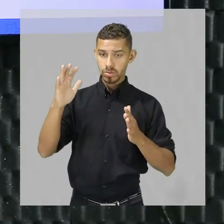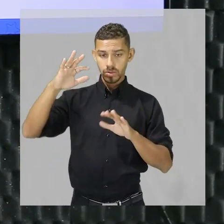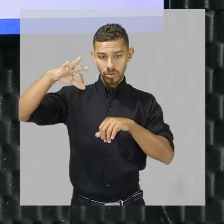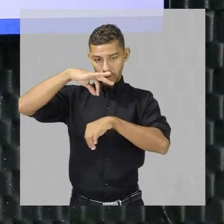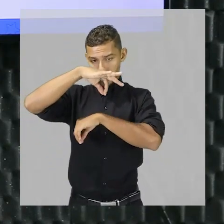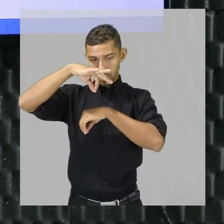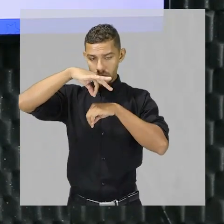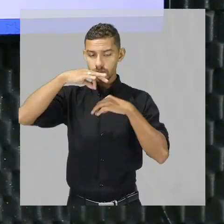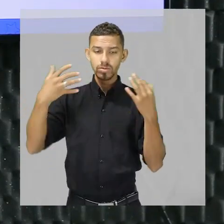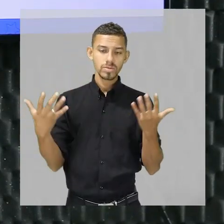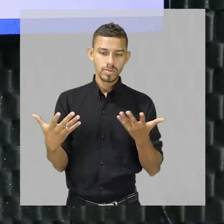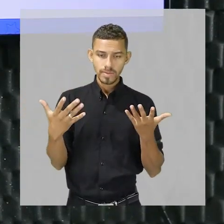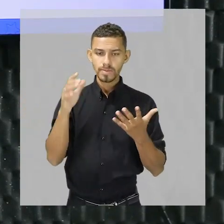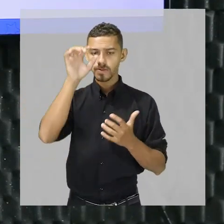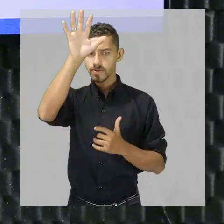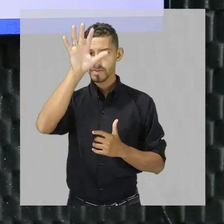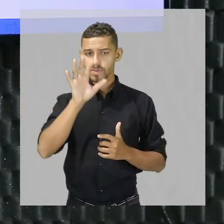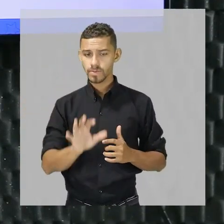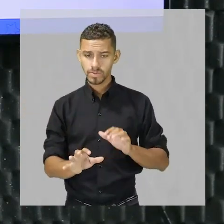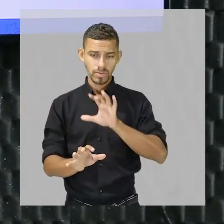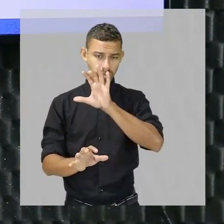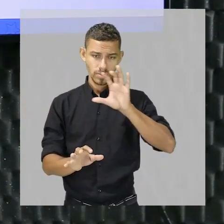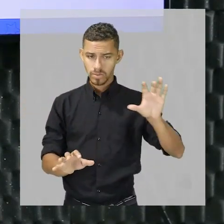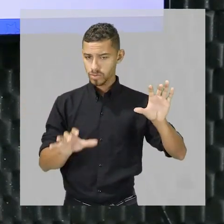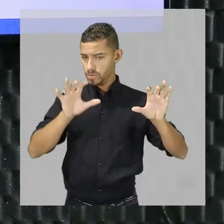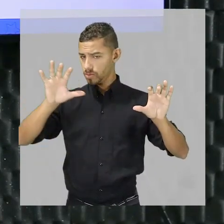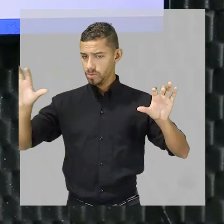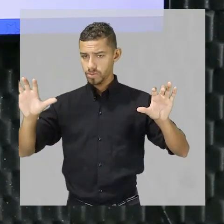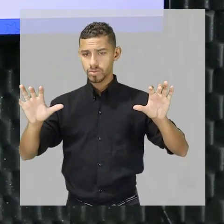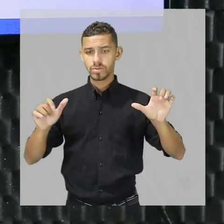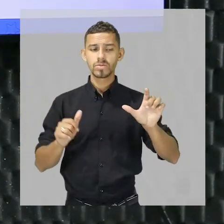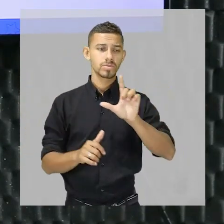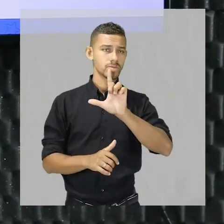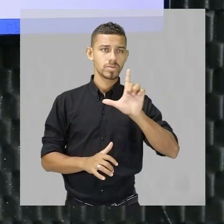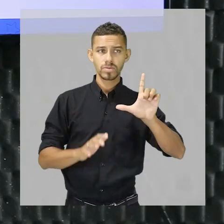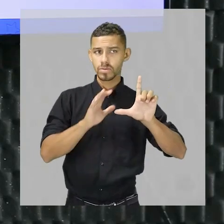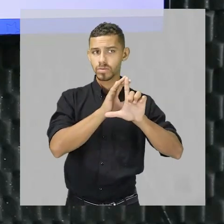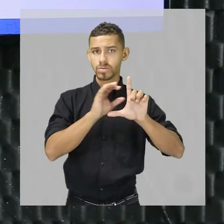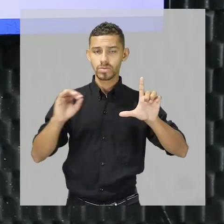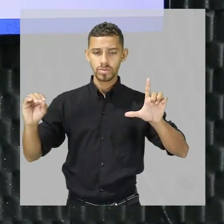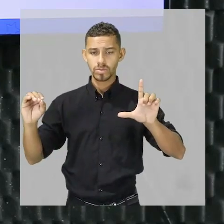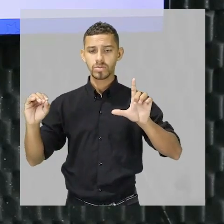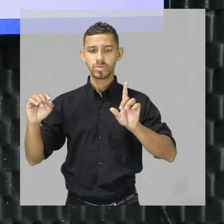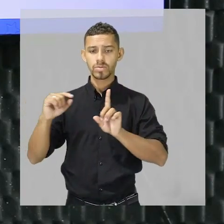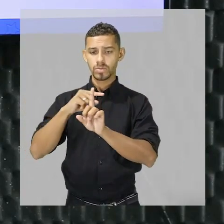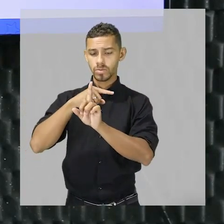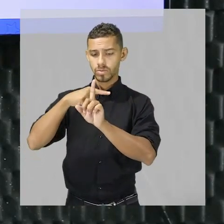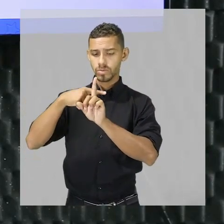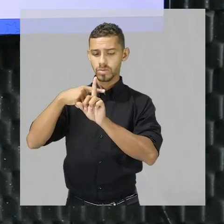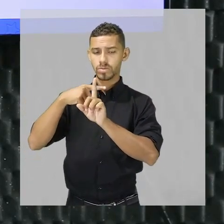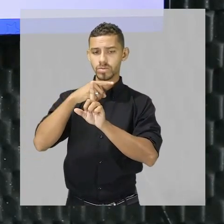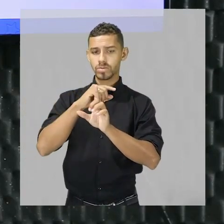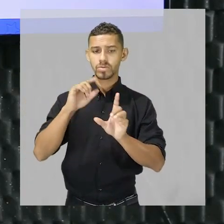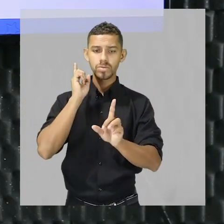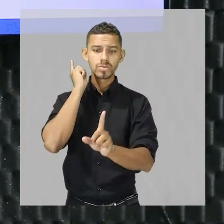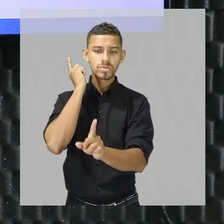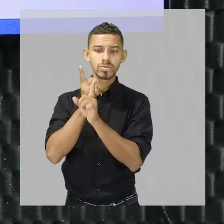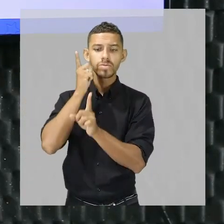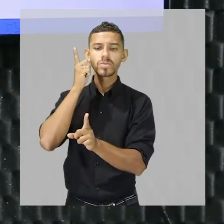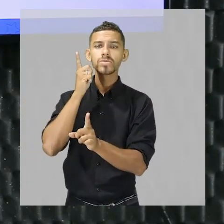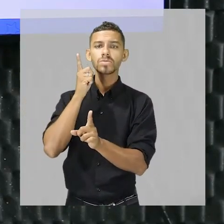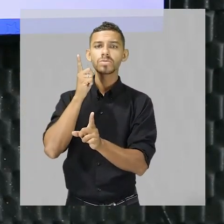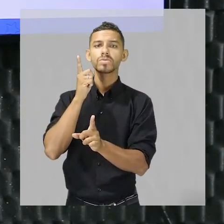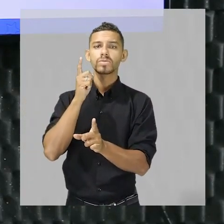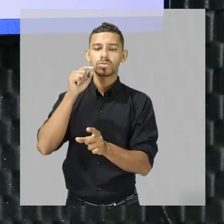né? Como assim, Marcos? É simples. Quando tu cruza uma latitude com uma longitude respectiva, nós